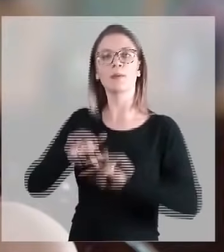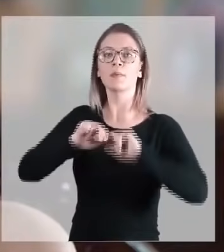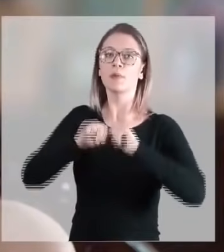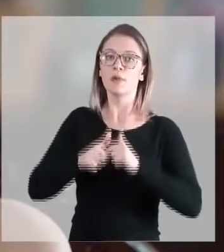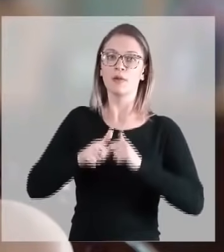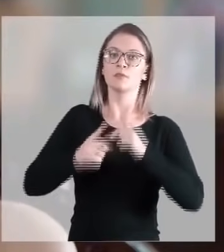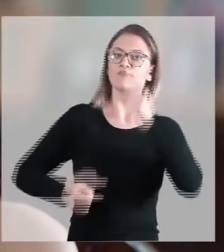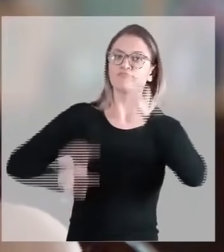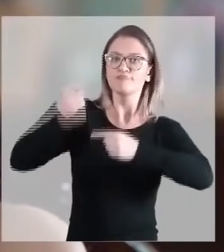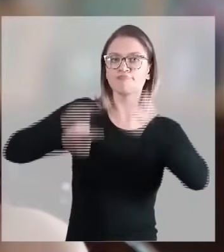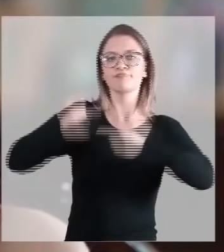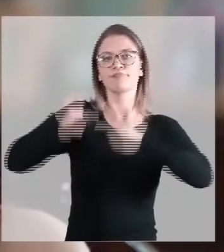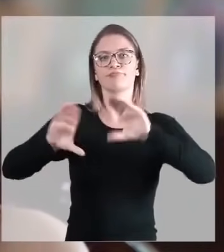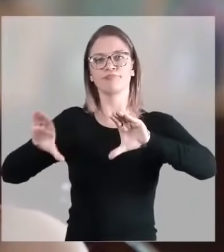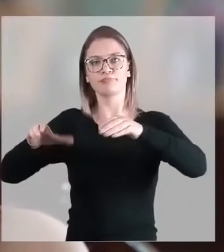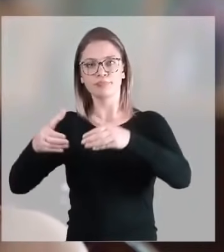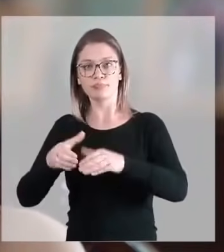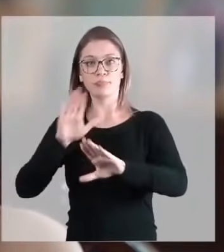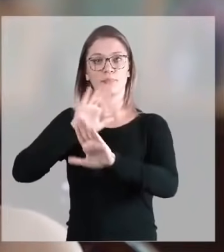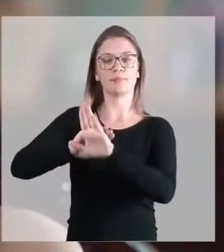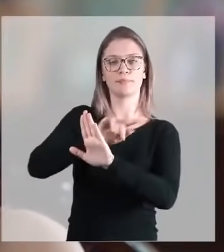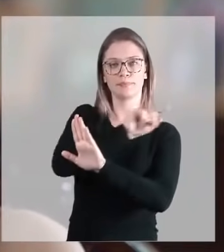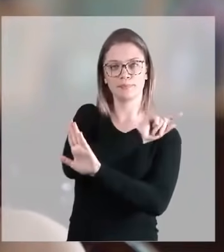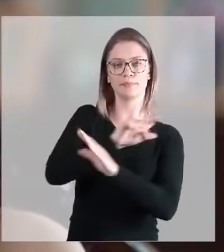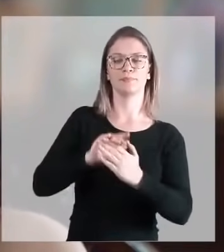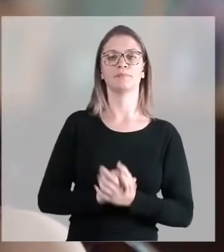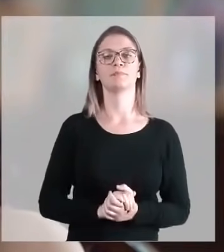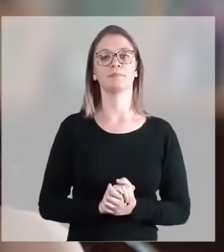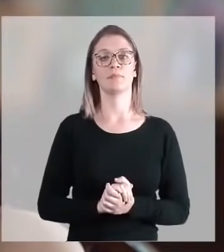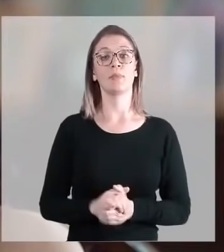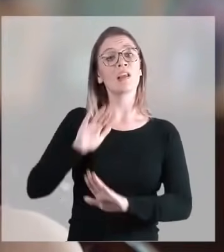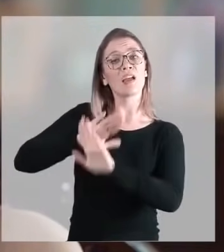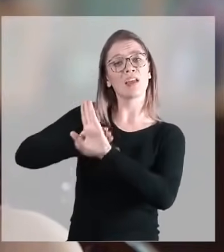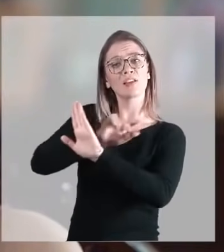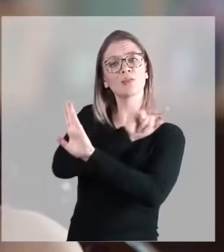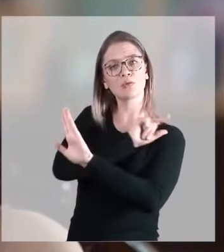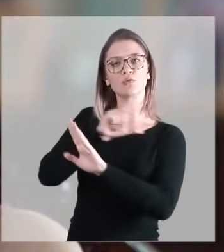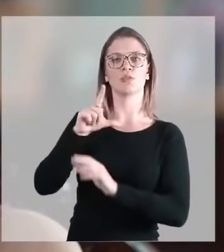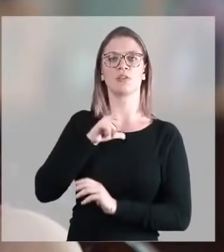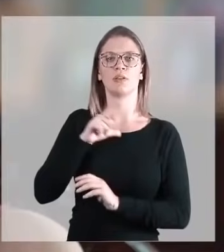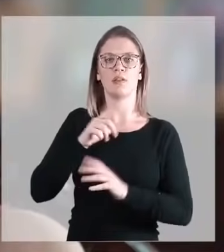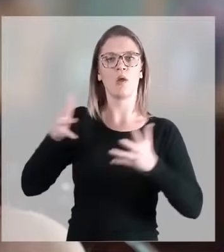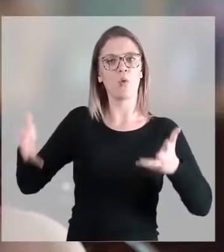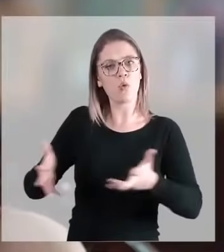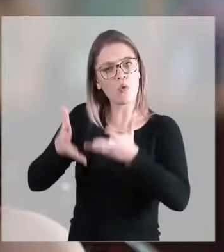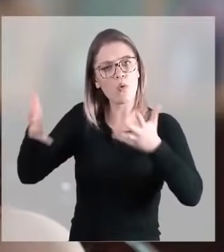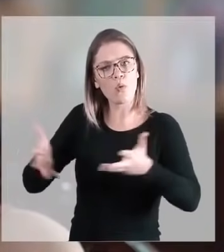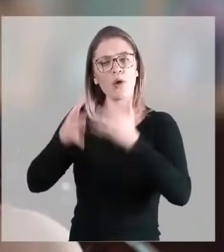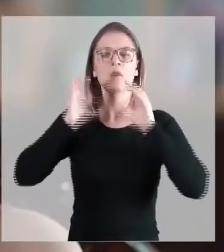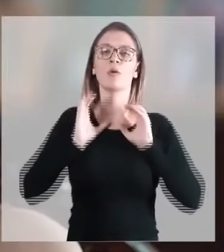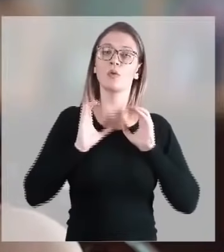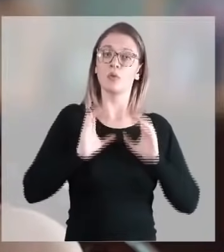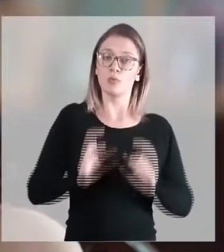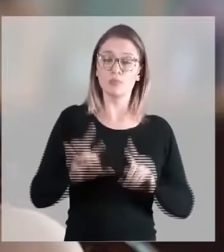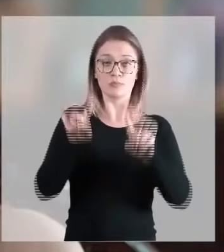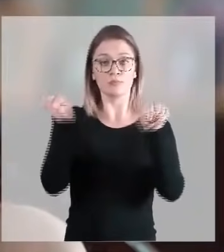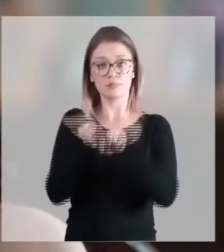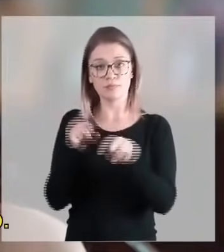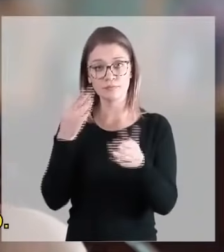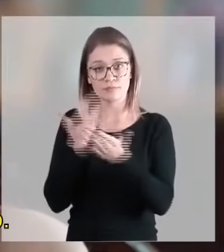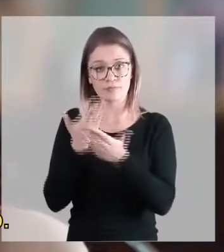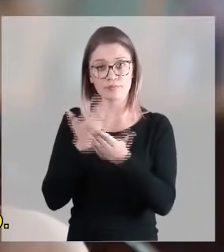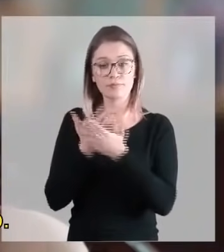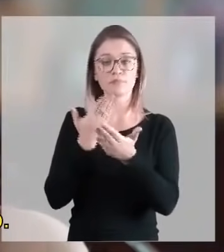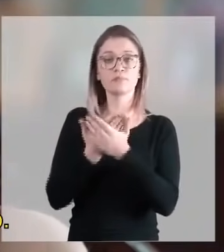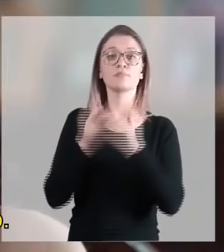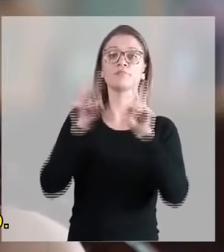e ideológicas. E uma dessas ideologias que incentiva determinados comportamentos em sala de aula e determinadas abordagens é